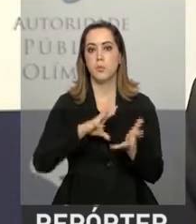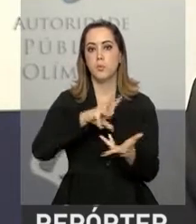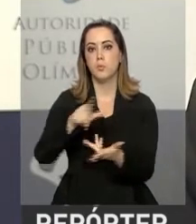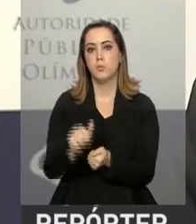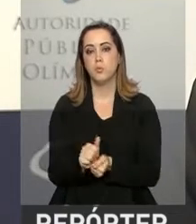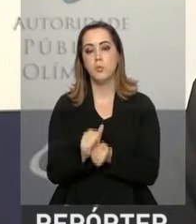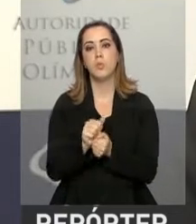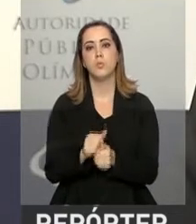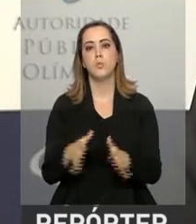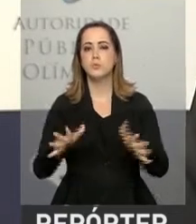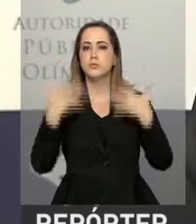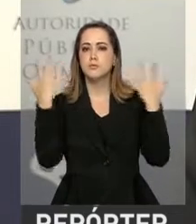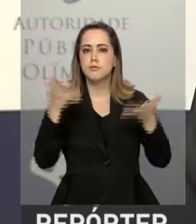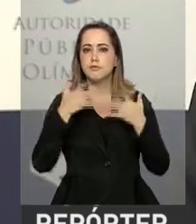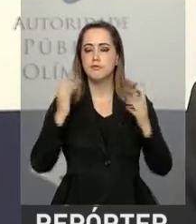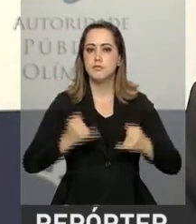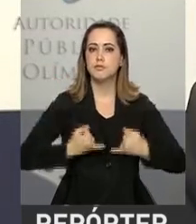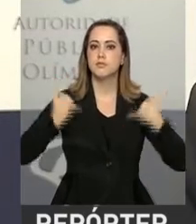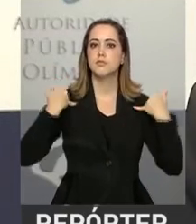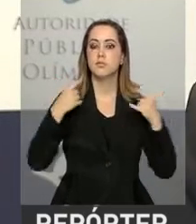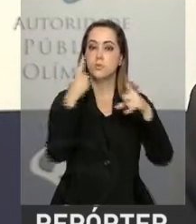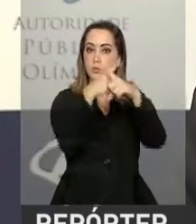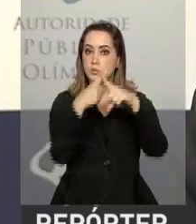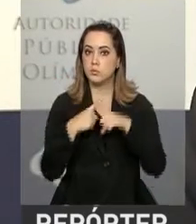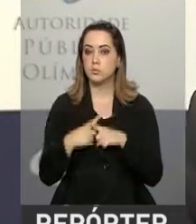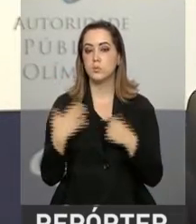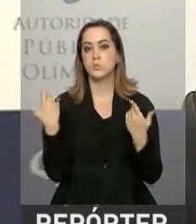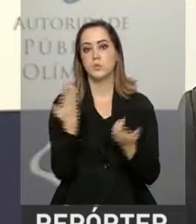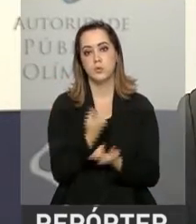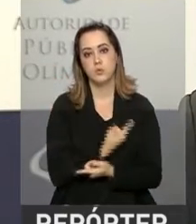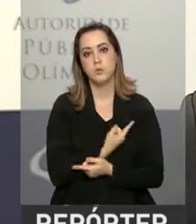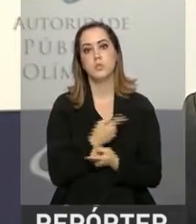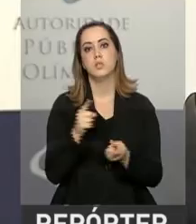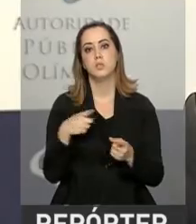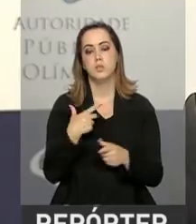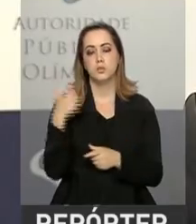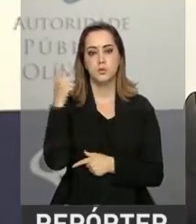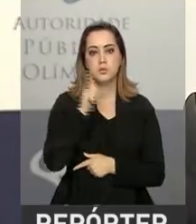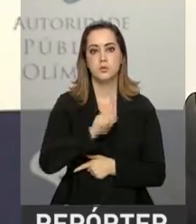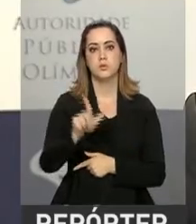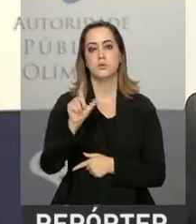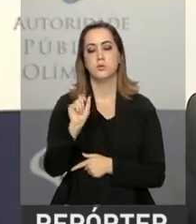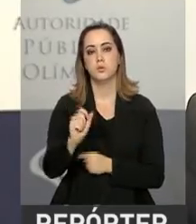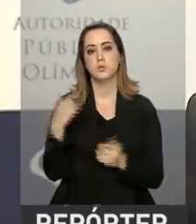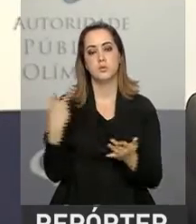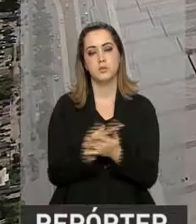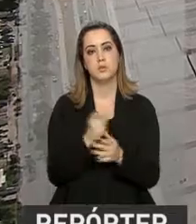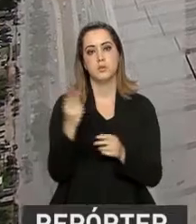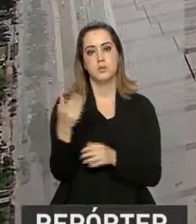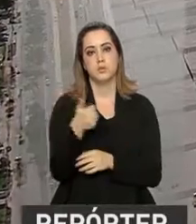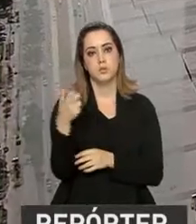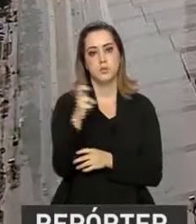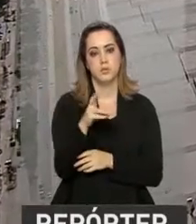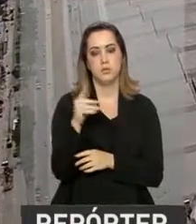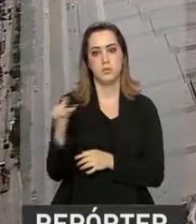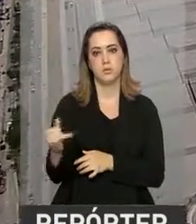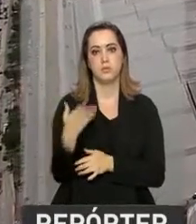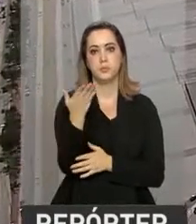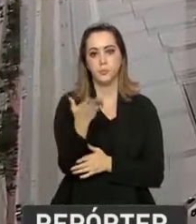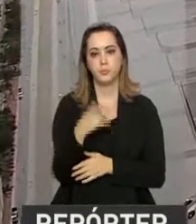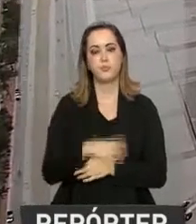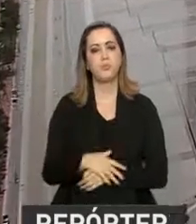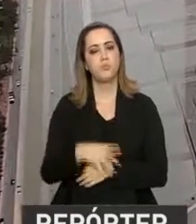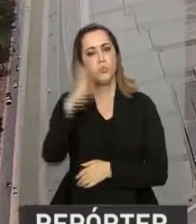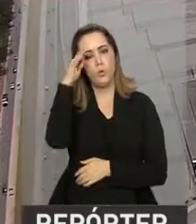poder realizar uma competição como a que nós vamos conseguir realizar ao longo desses 15 dias. Para tornar o sonho dos